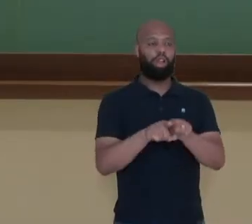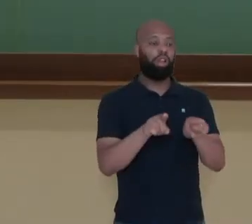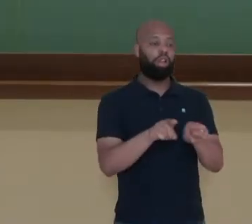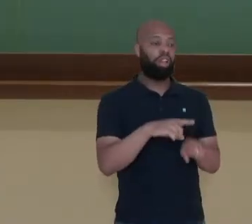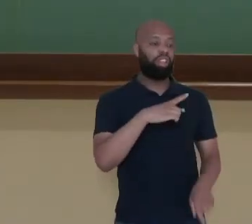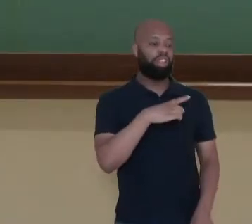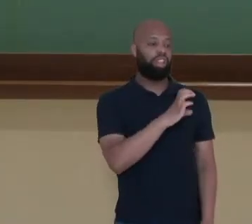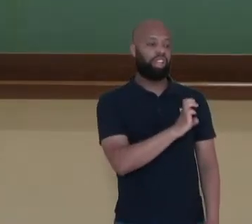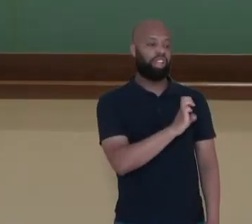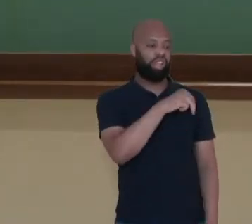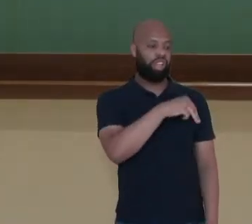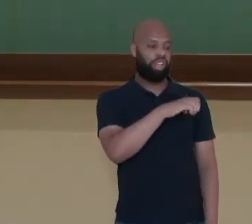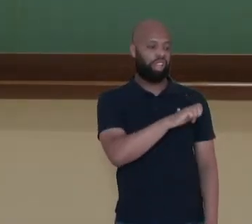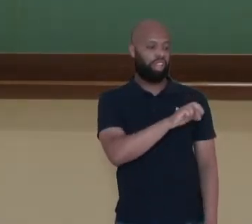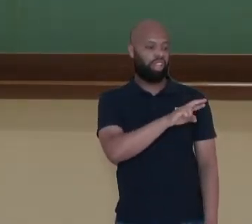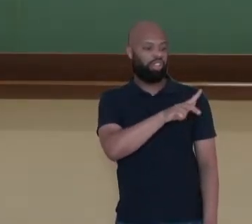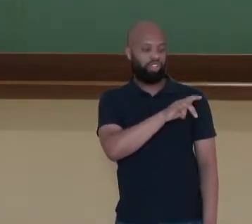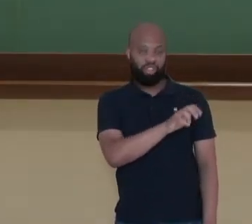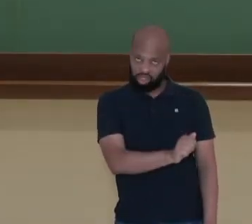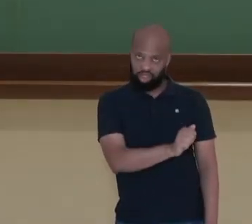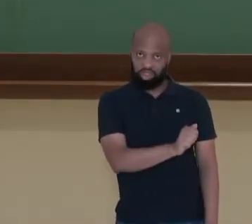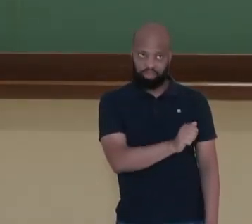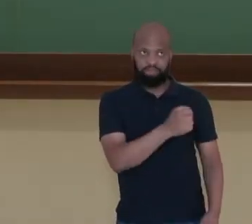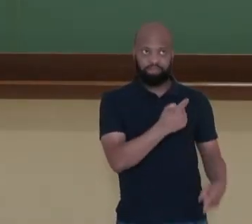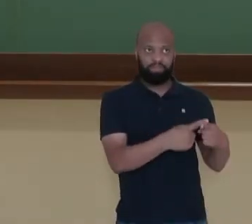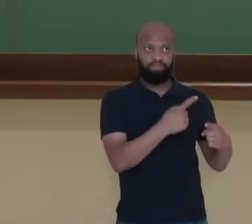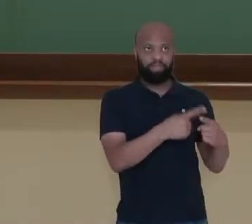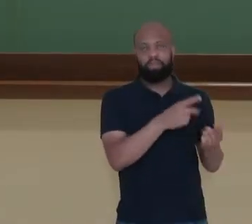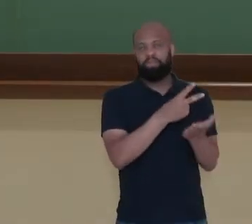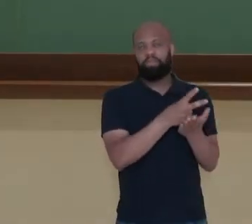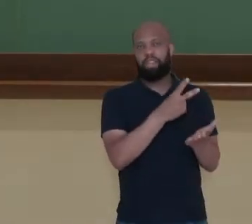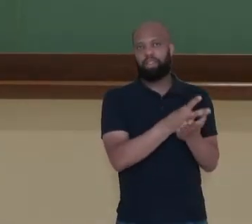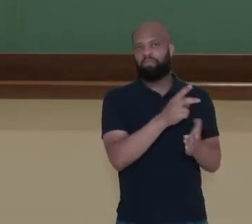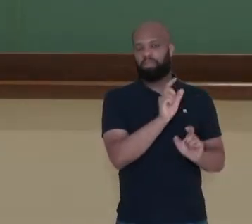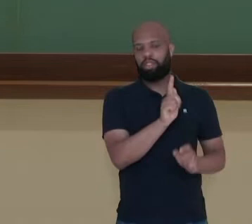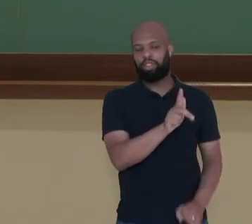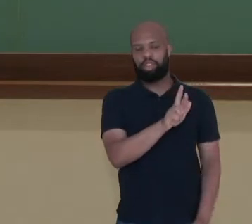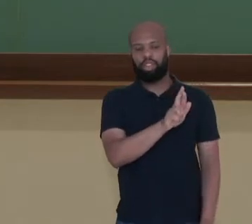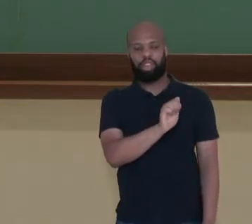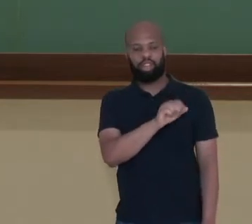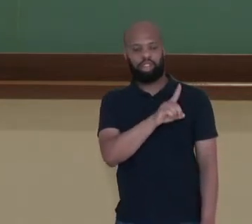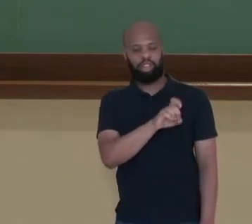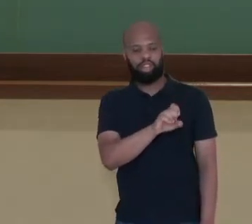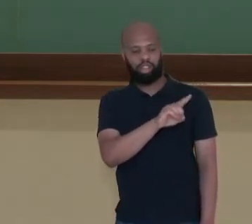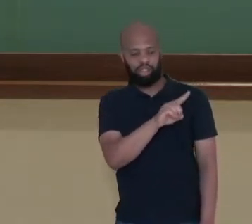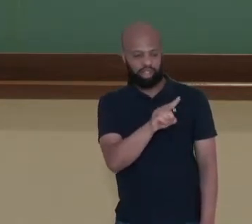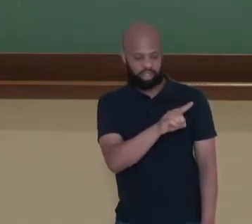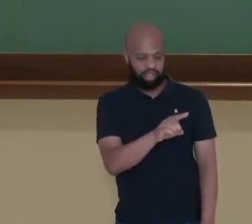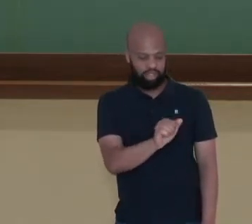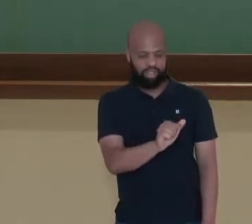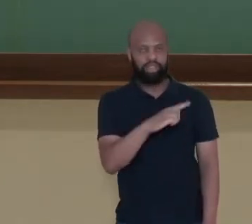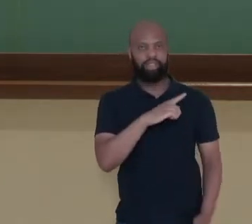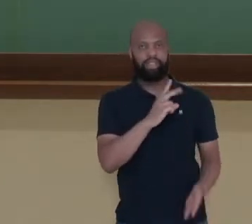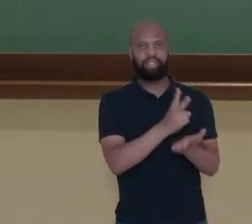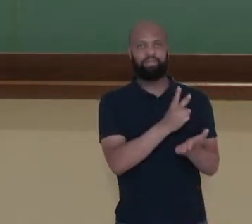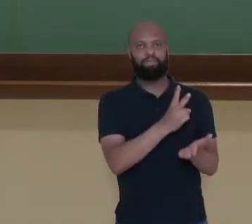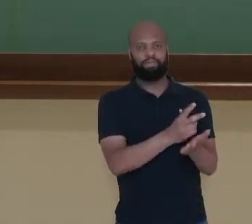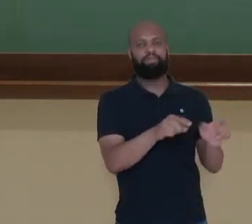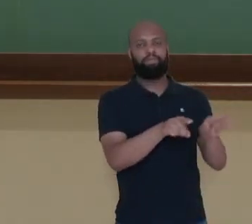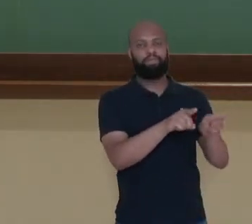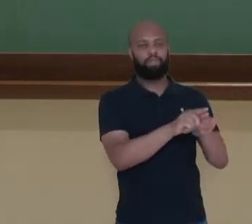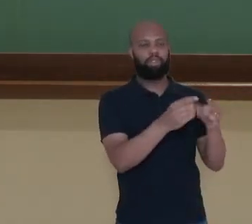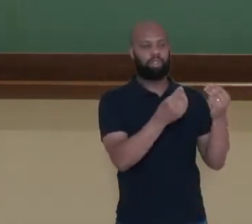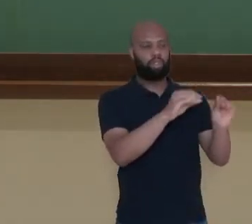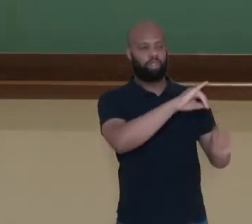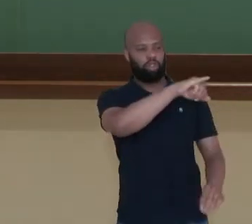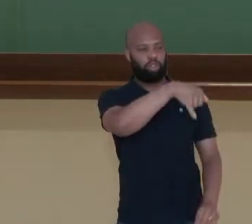energia, como trabalho e energia são praticamente a mesma grandeza ali, você também tem a mesma unidade, ou